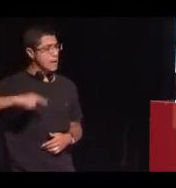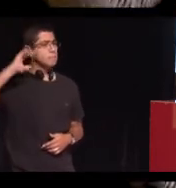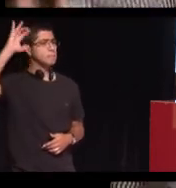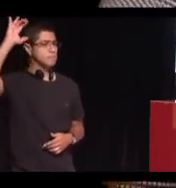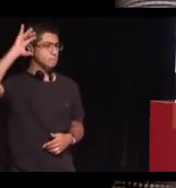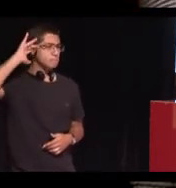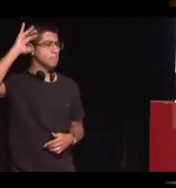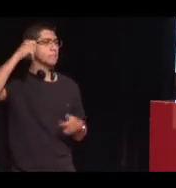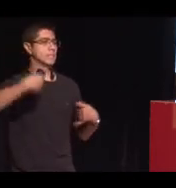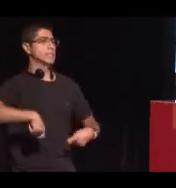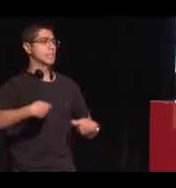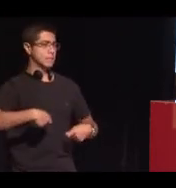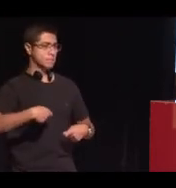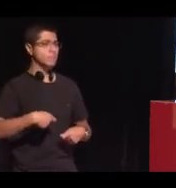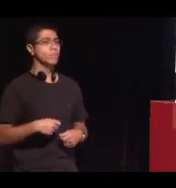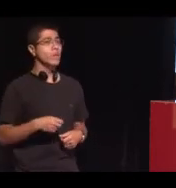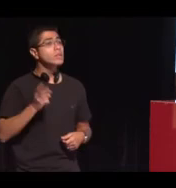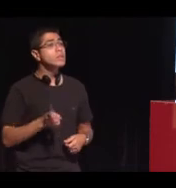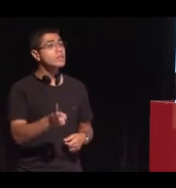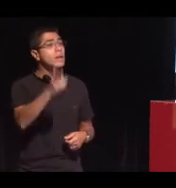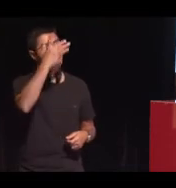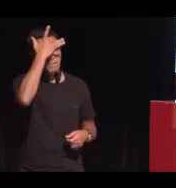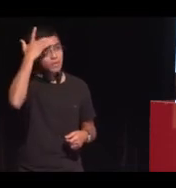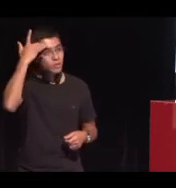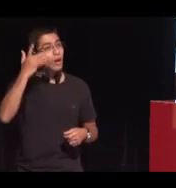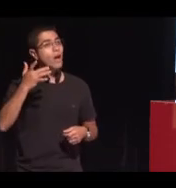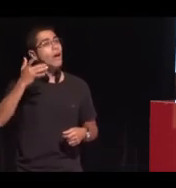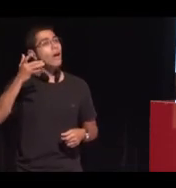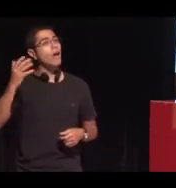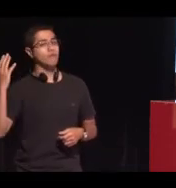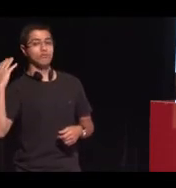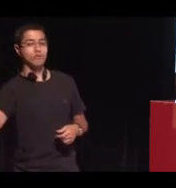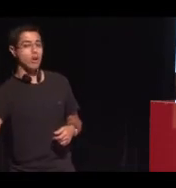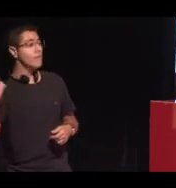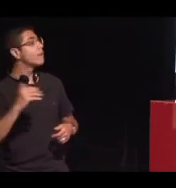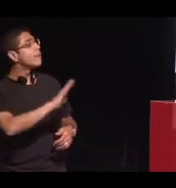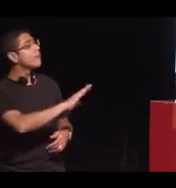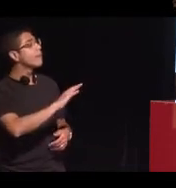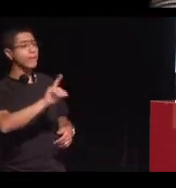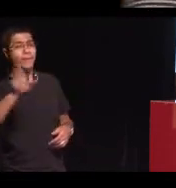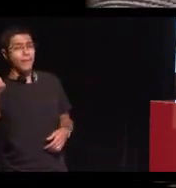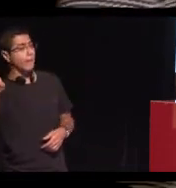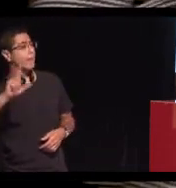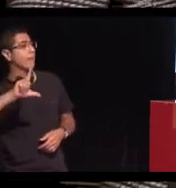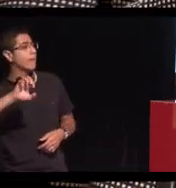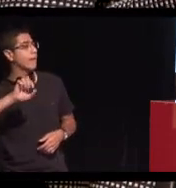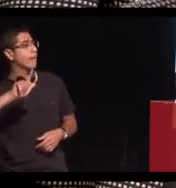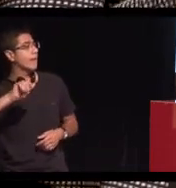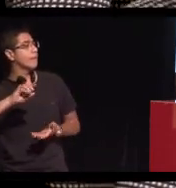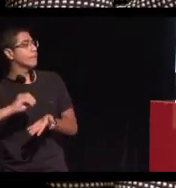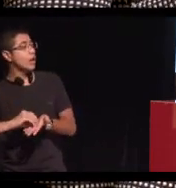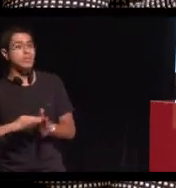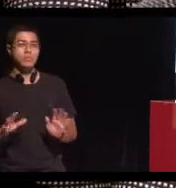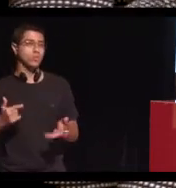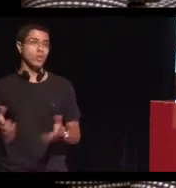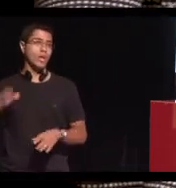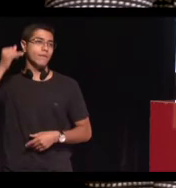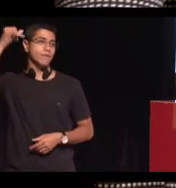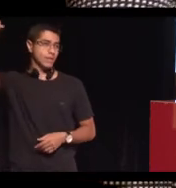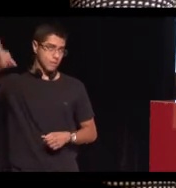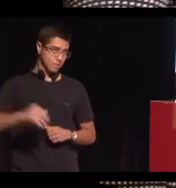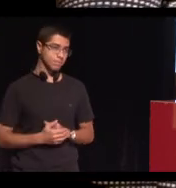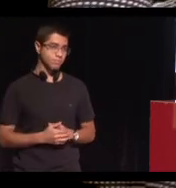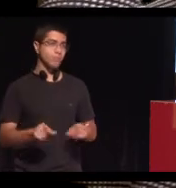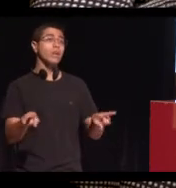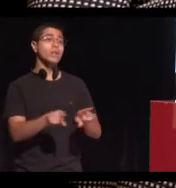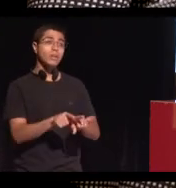todo mundo que chamar a gente ter que chamar com coisas do legado ainda, porque a gente não desacoplou direito. E mudanças que eram bem pequenas, assim, na nossa visão,